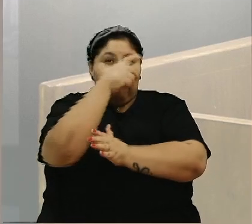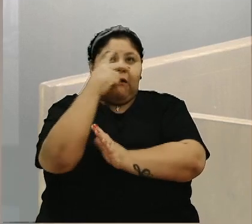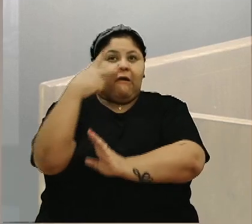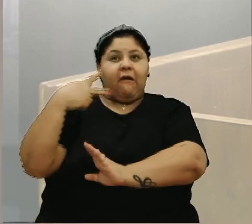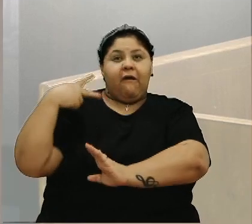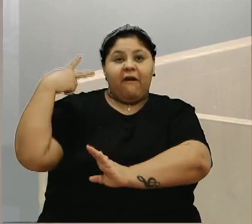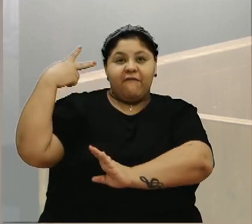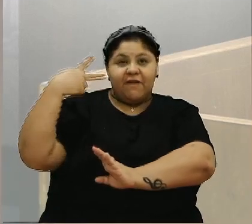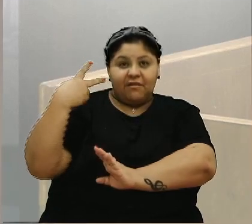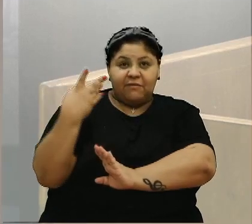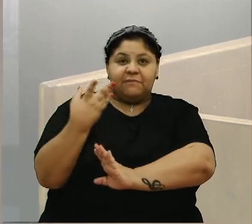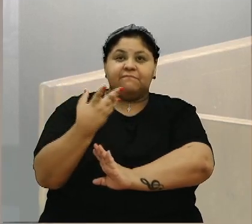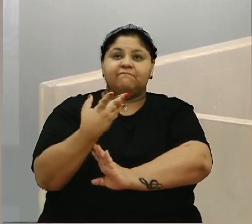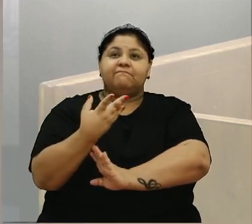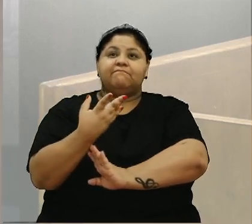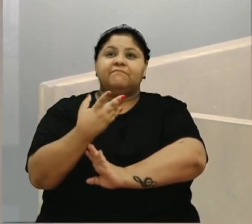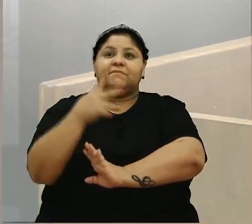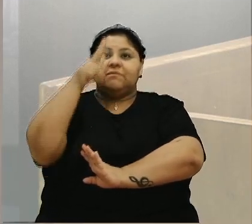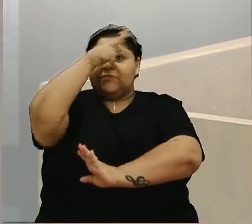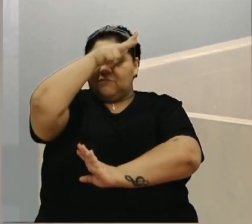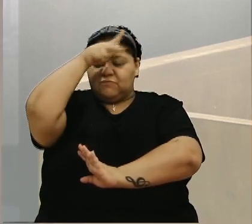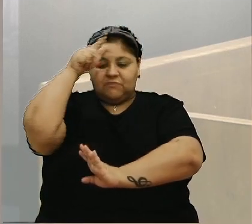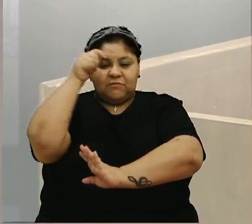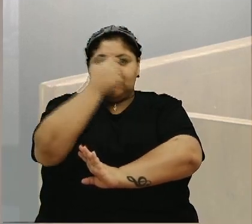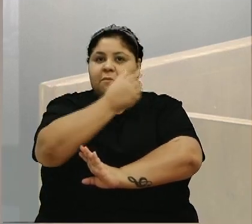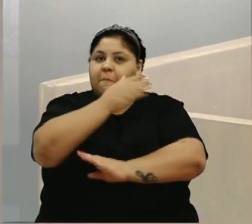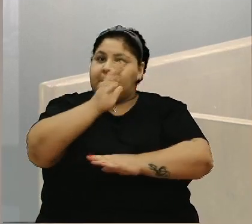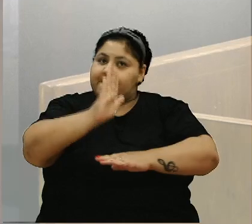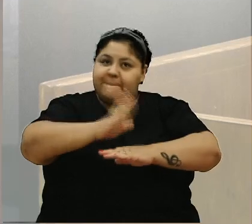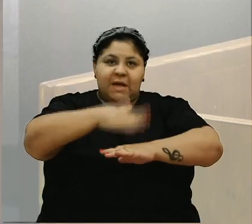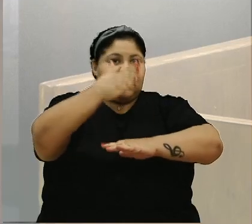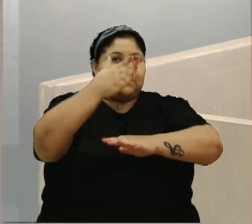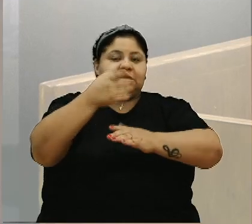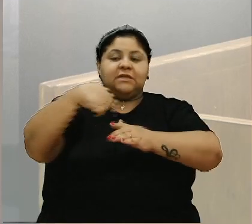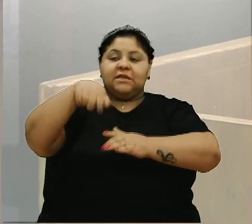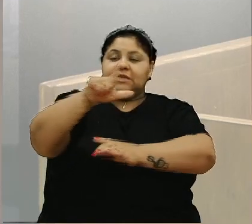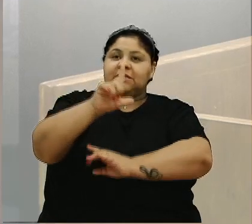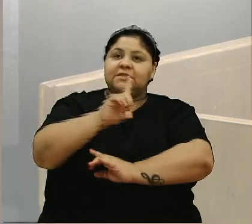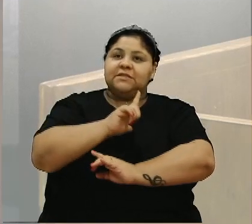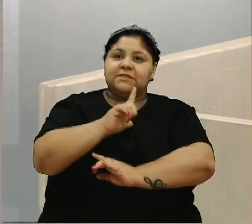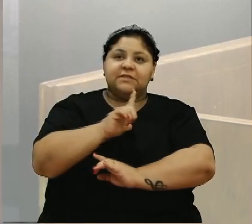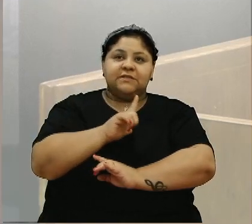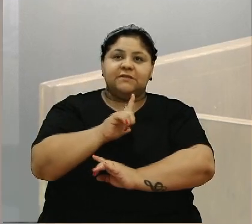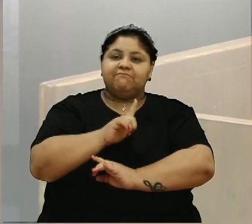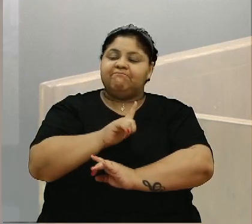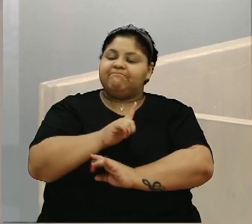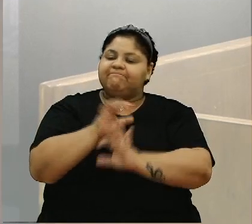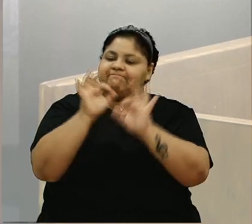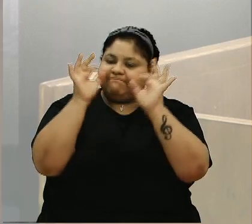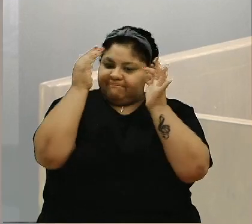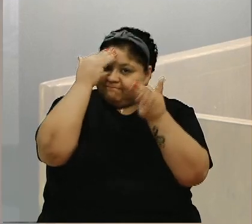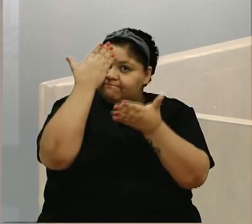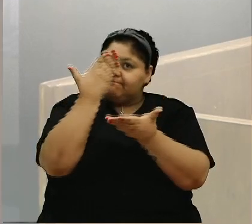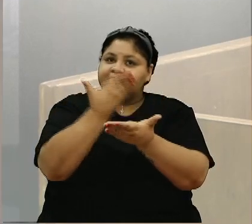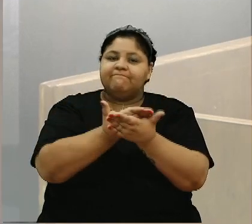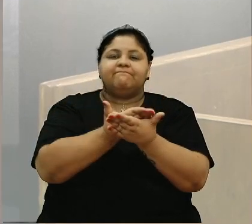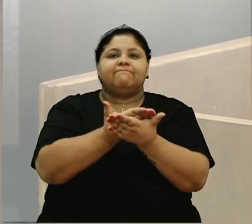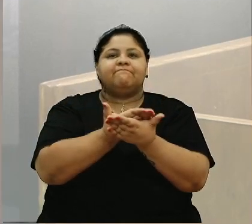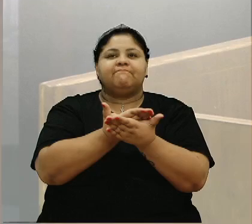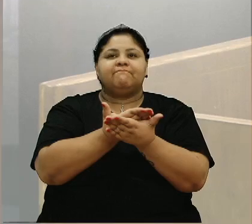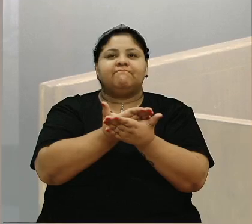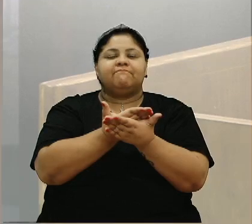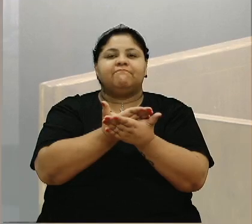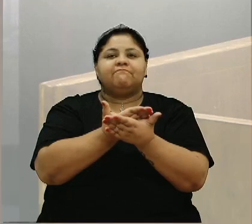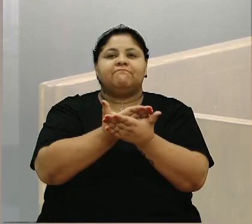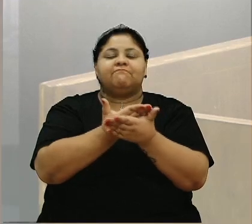ao cargo de vereador, a prefeito, muito mais. A gente tem a absoluta convicção de que